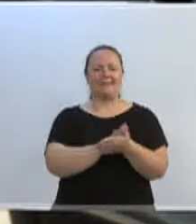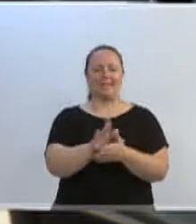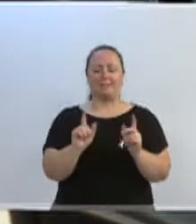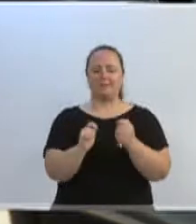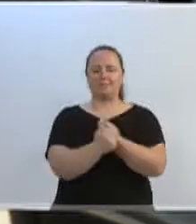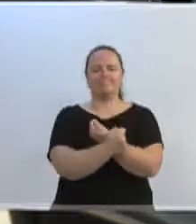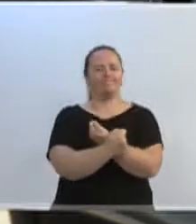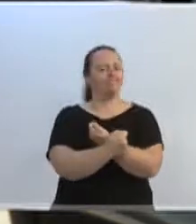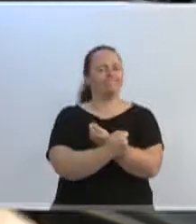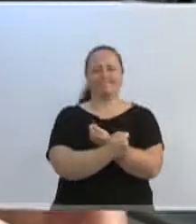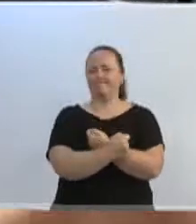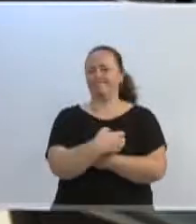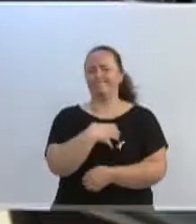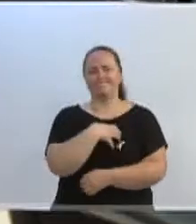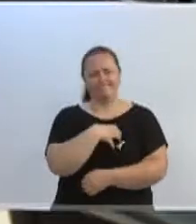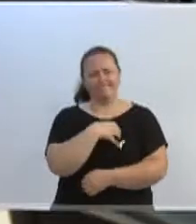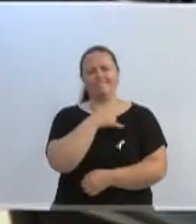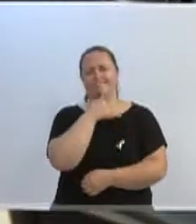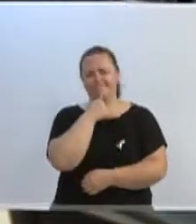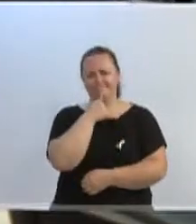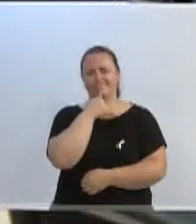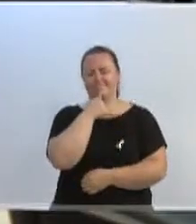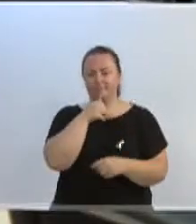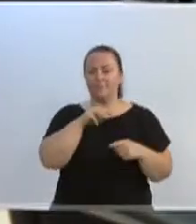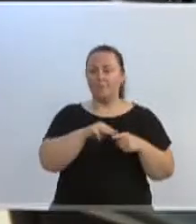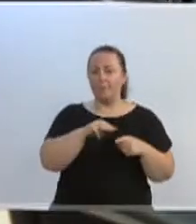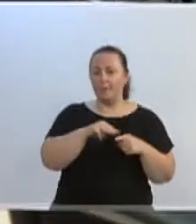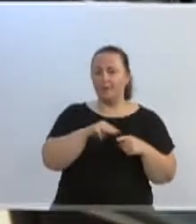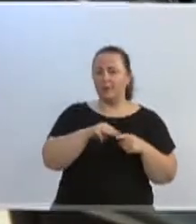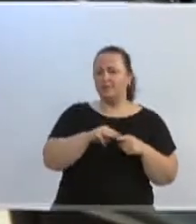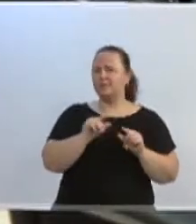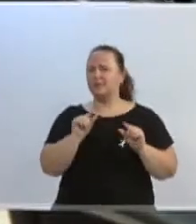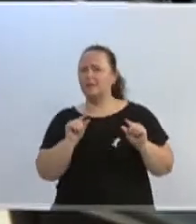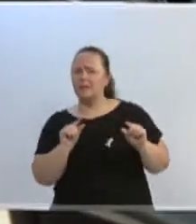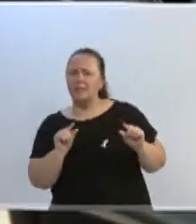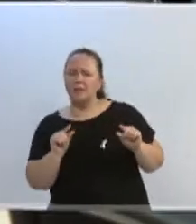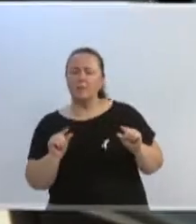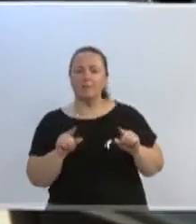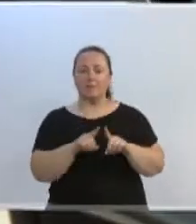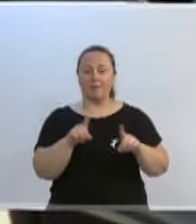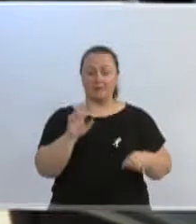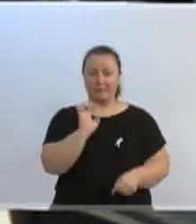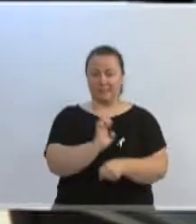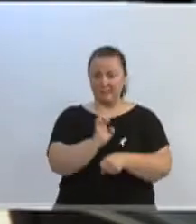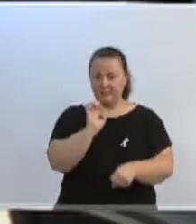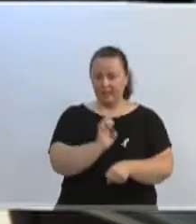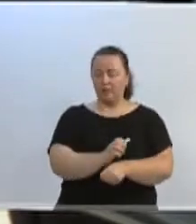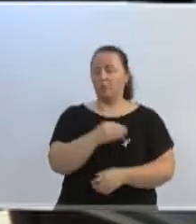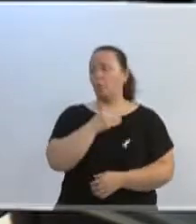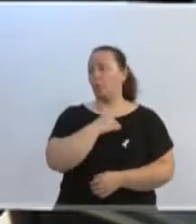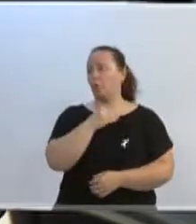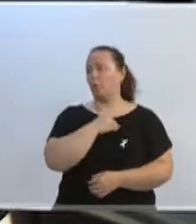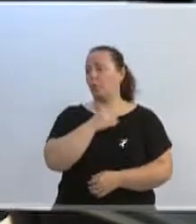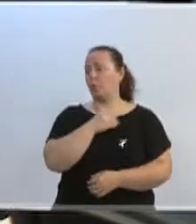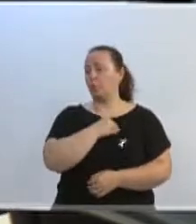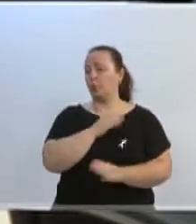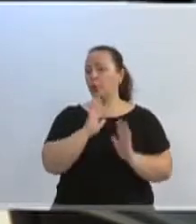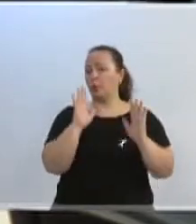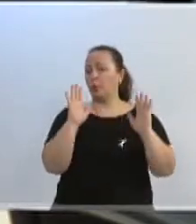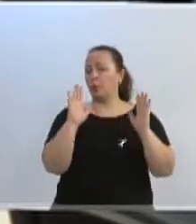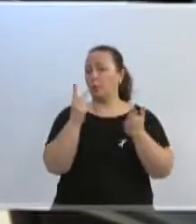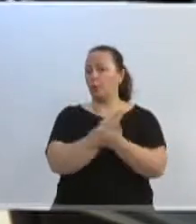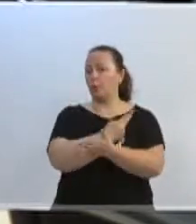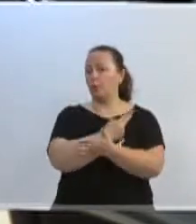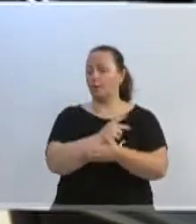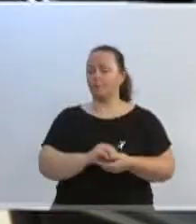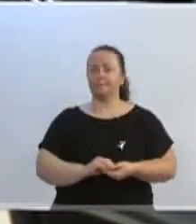ainda. Lamento, o município ainda abre um pouco, mas o Estado ainda está pecando em muitas áreas.